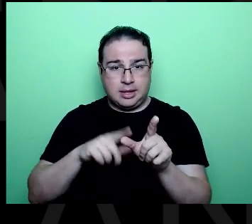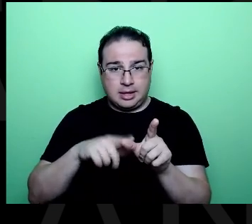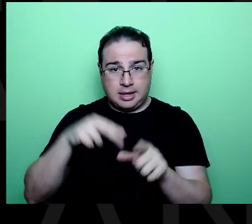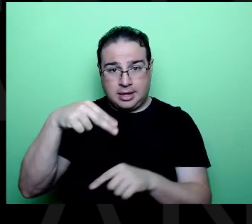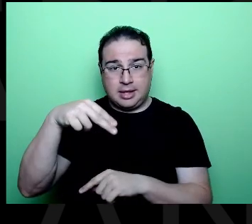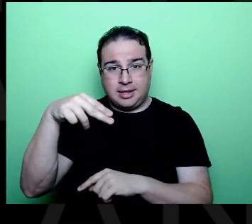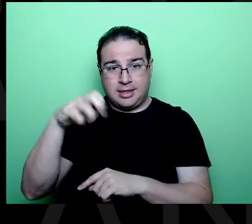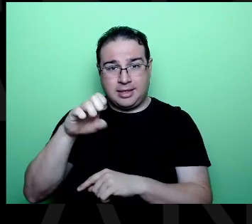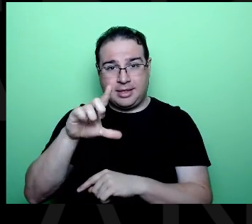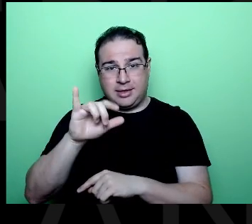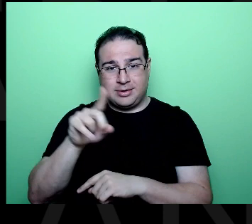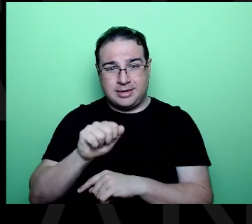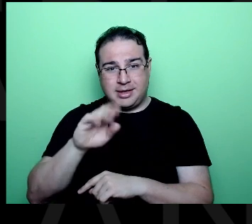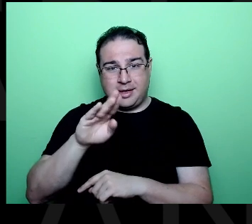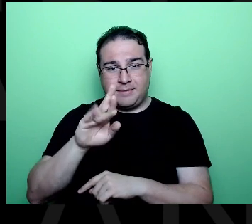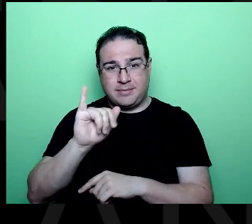Brizola.